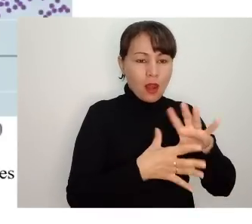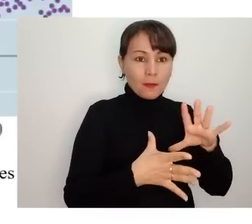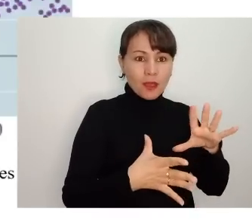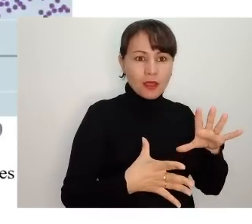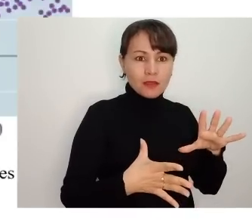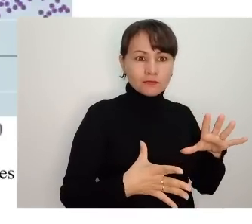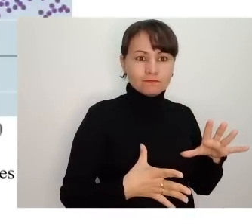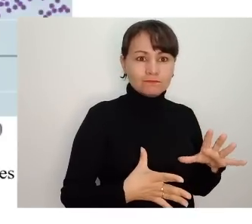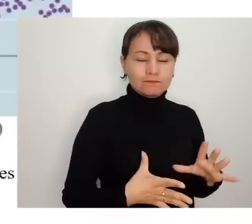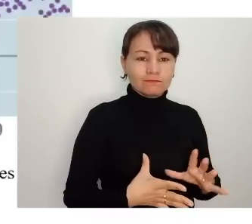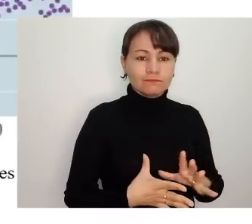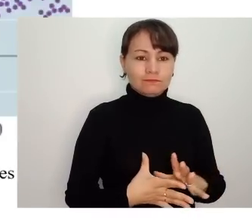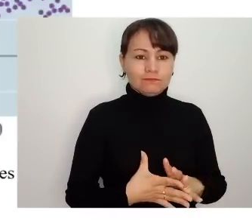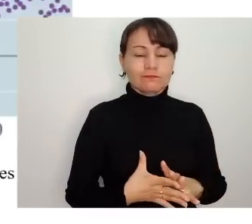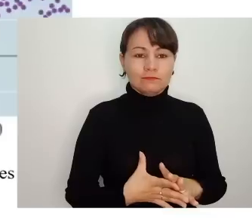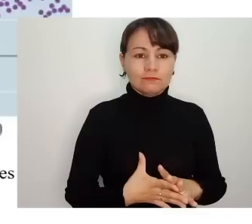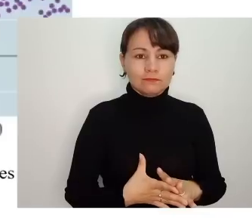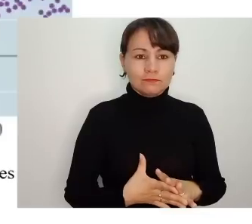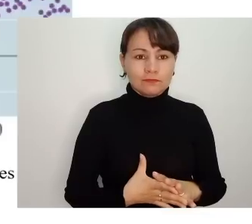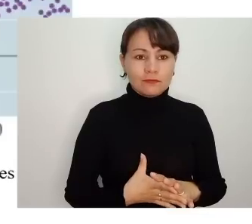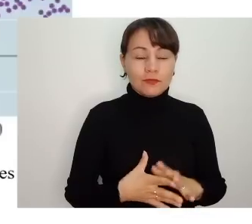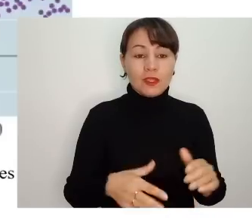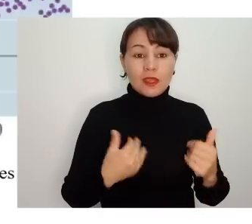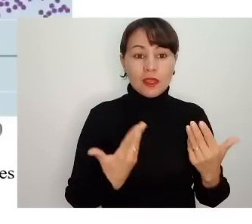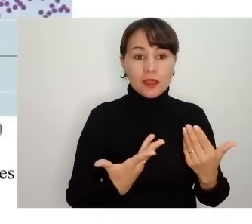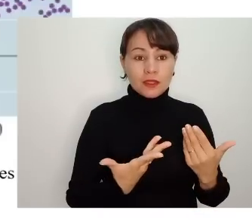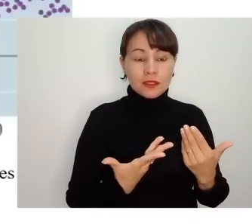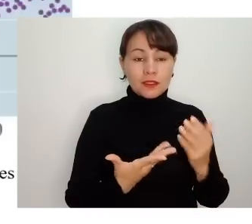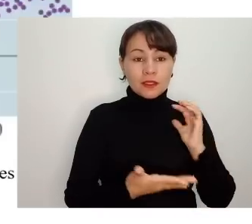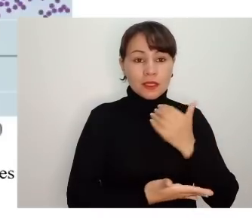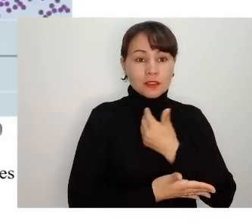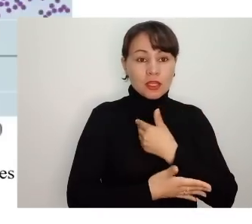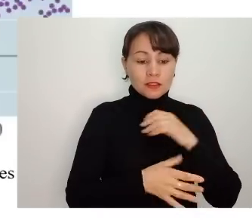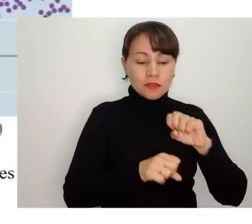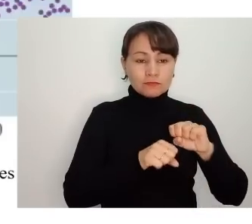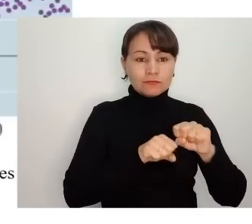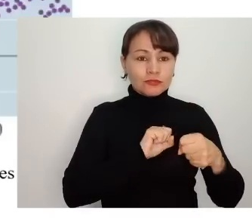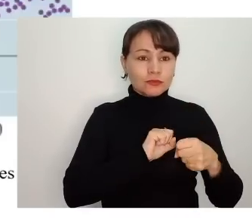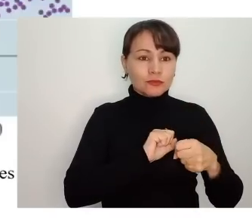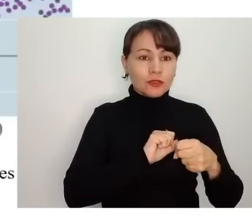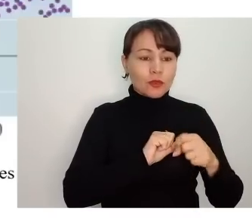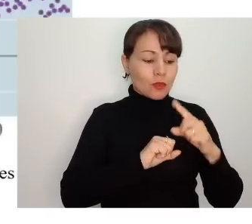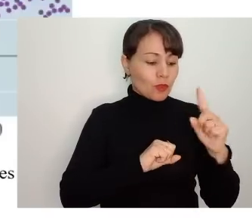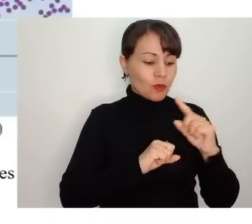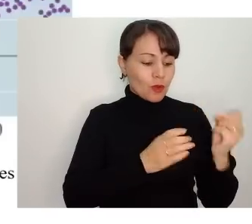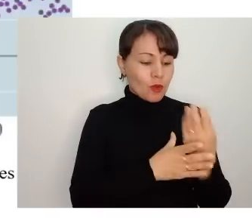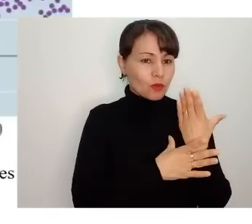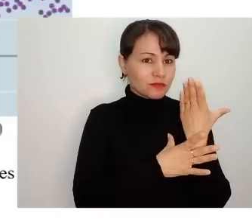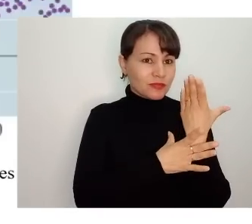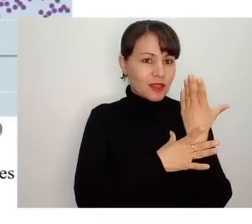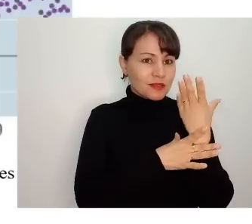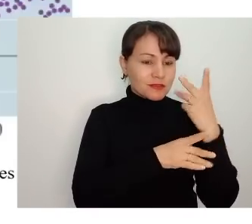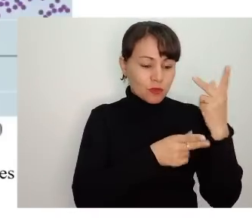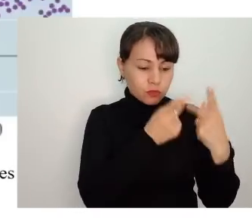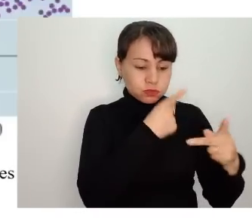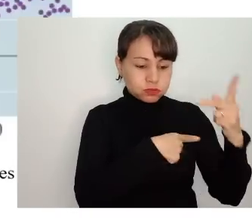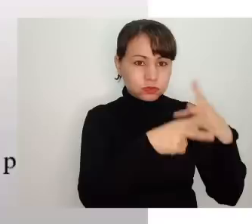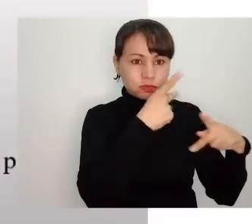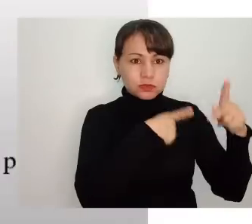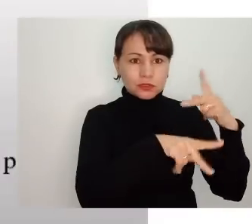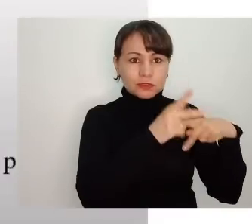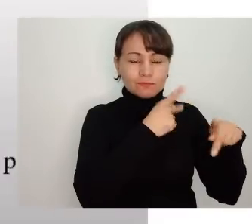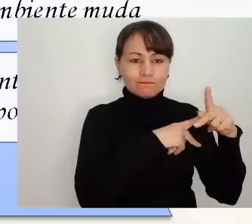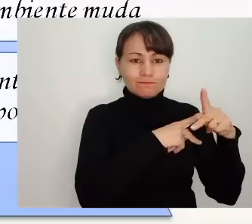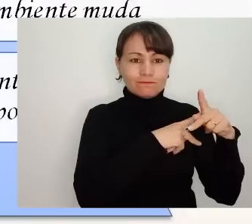não acontece a LTP e nem a LTD. E aí a nossa informação não é processada.